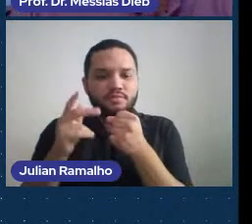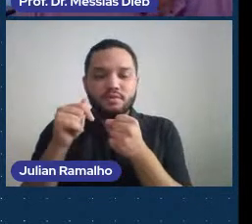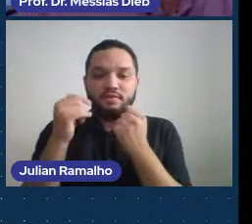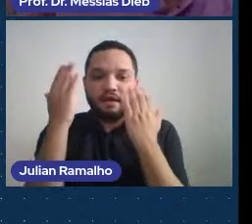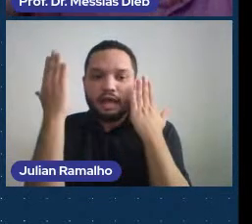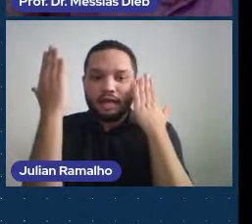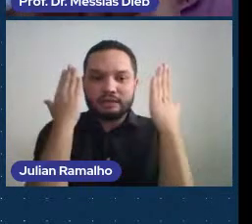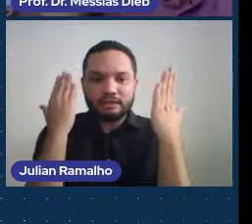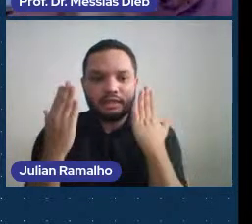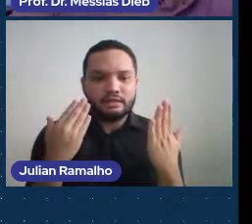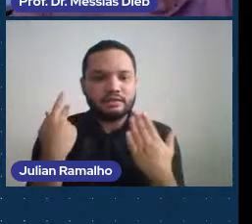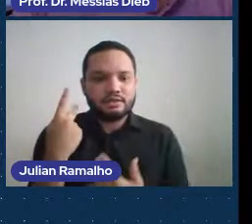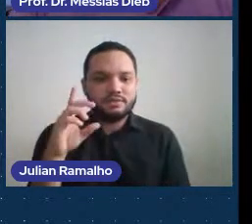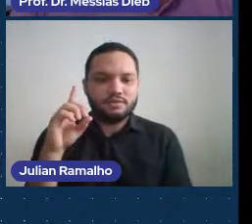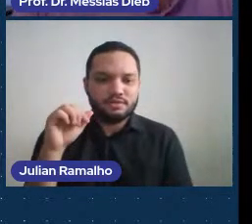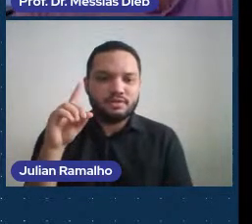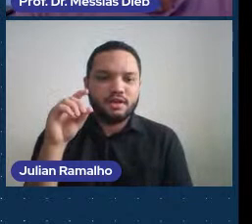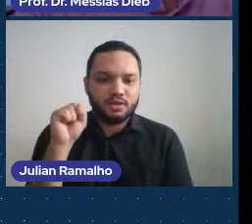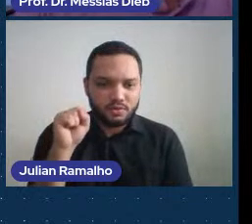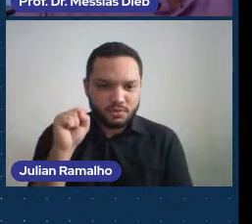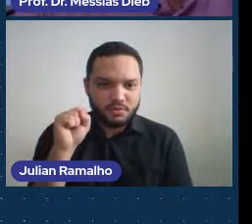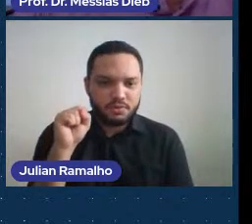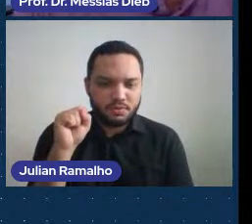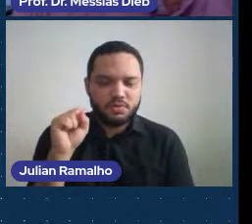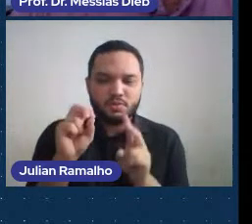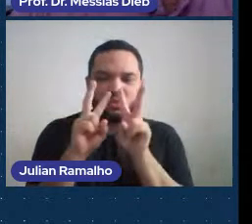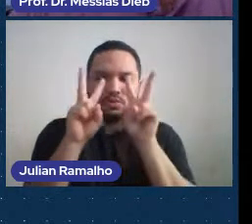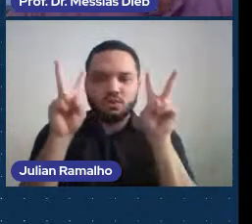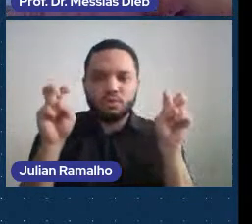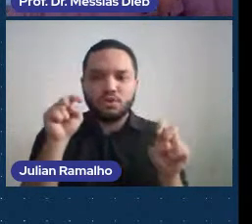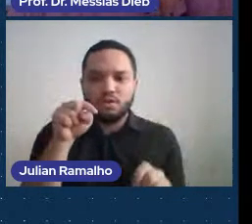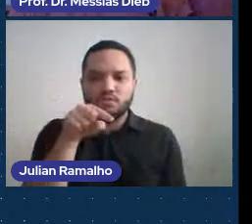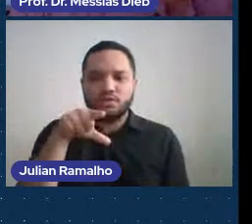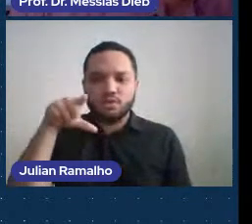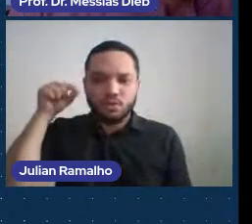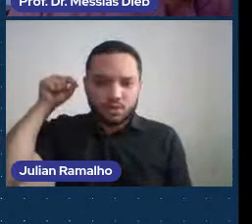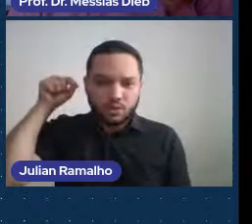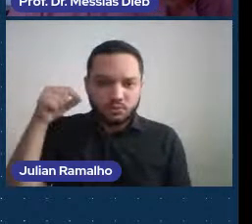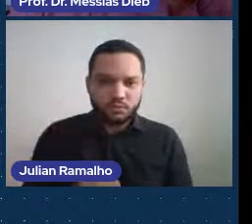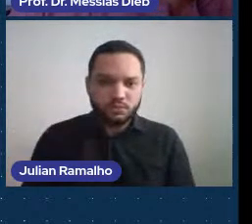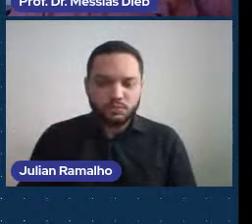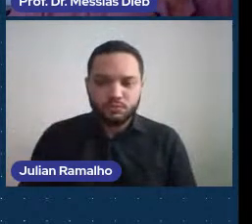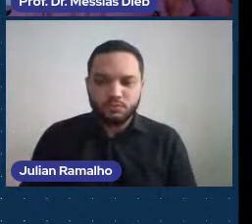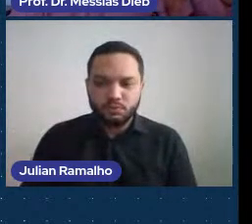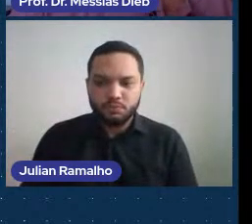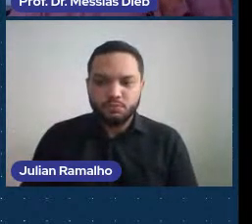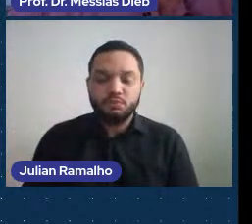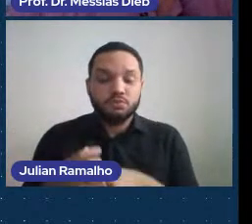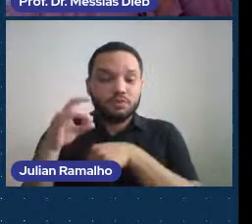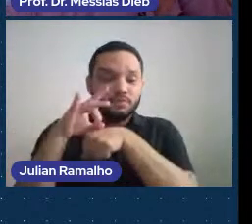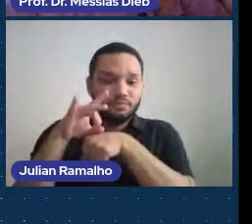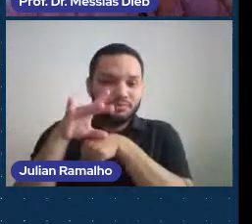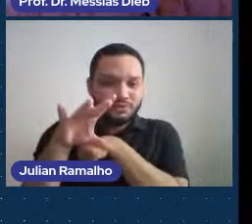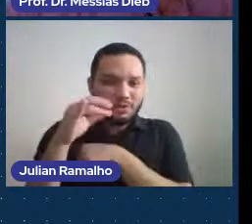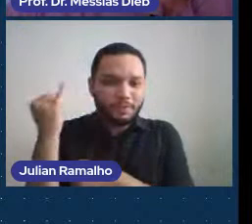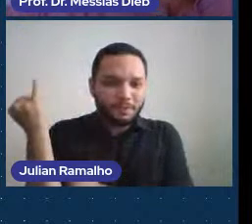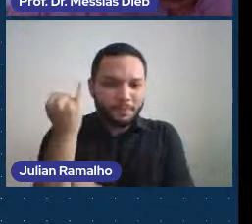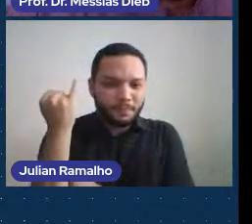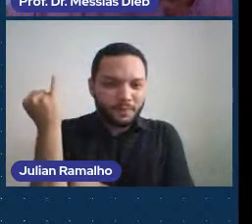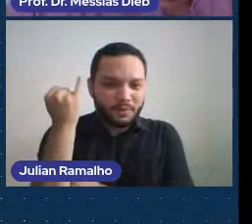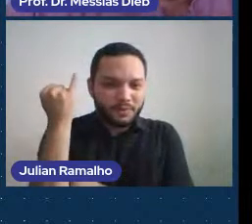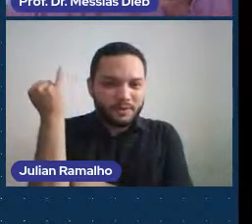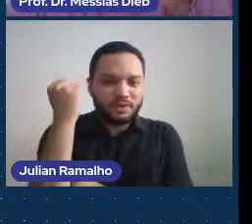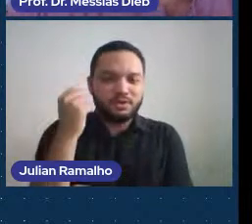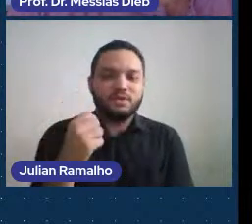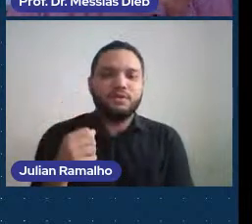os seus dados sobre esse tema que você escolheu. Então, uma dica importante que eu dou é não só saber